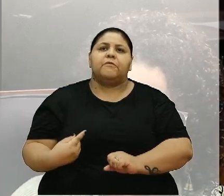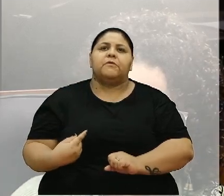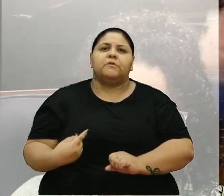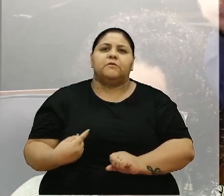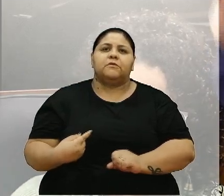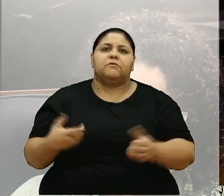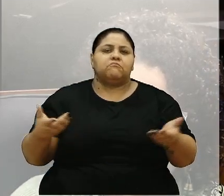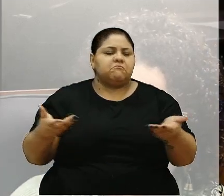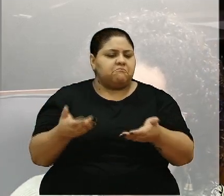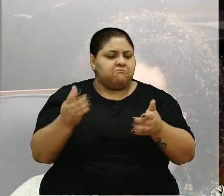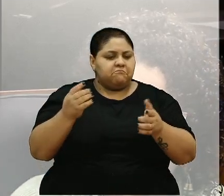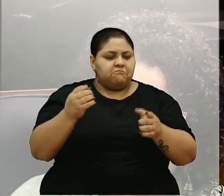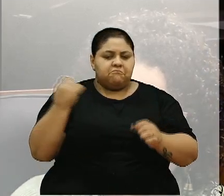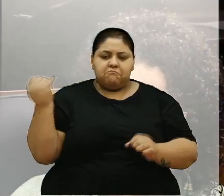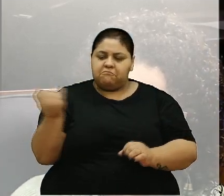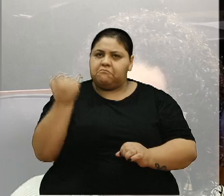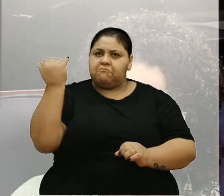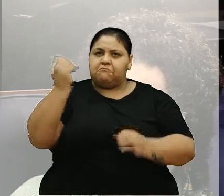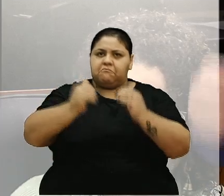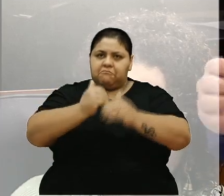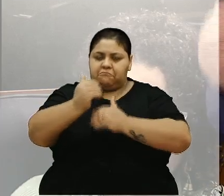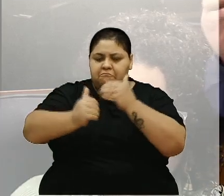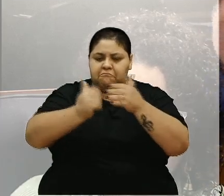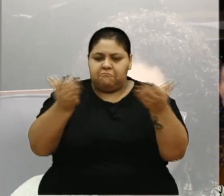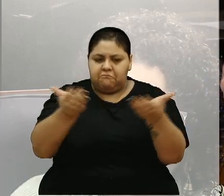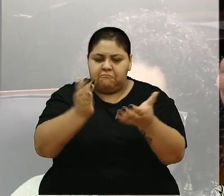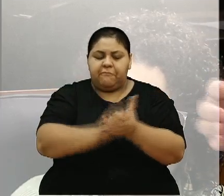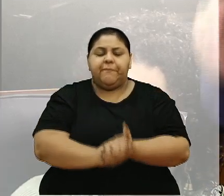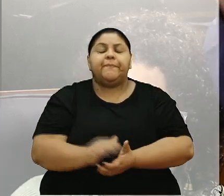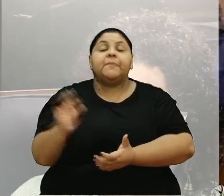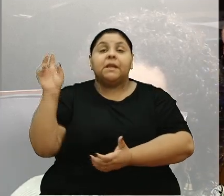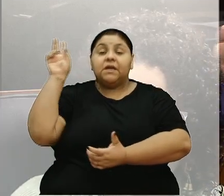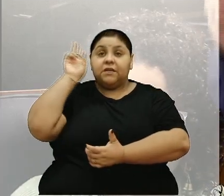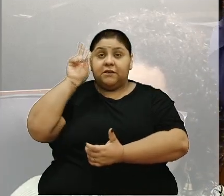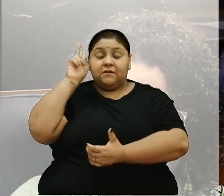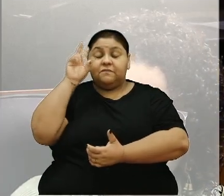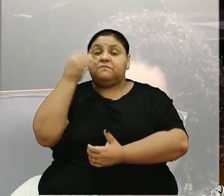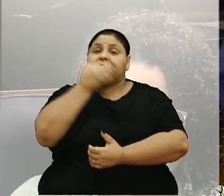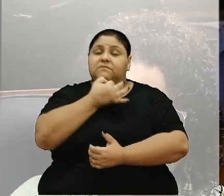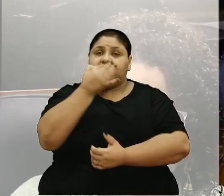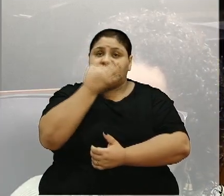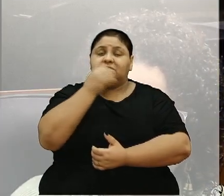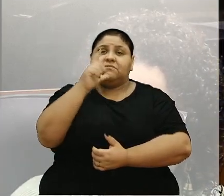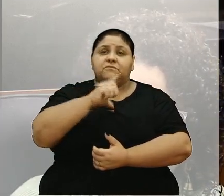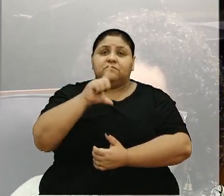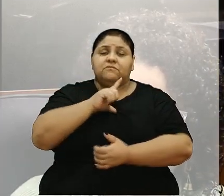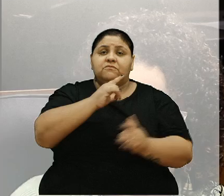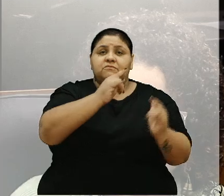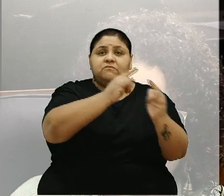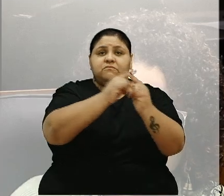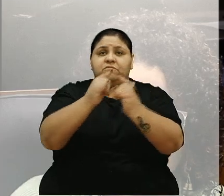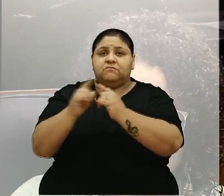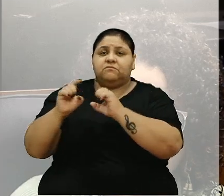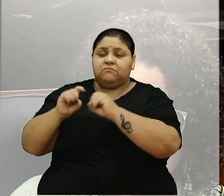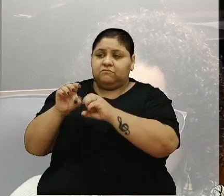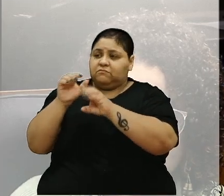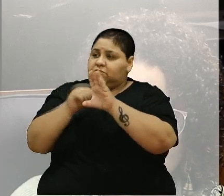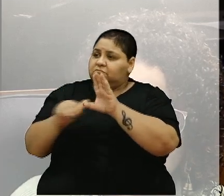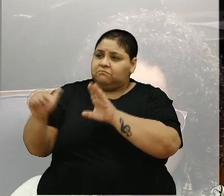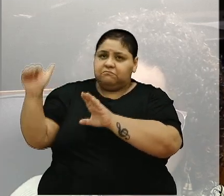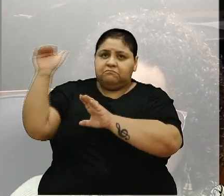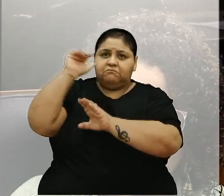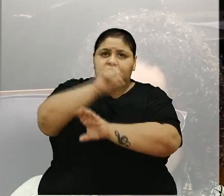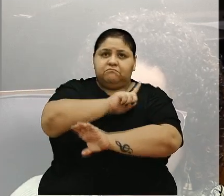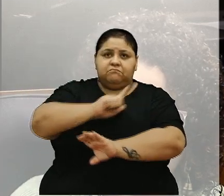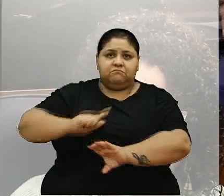nesse processo no atual momento histórico. Lembrando que Caxias tem instituições de ensino superior pelos